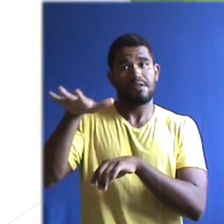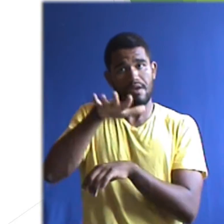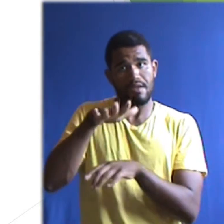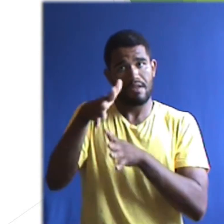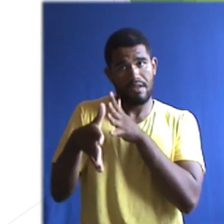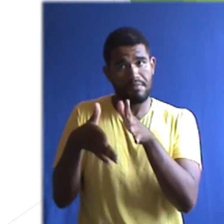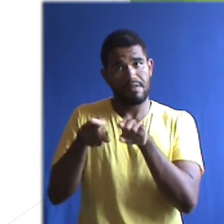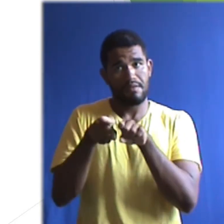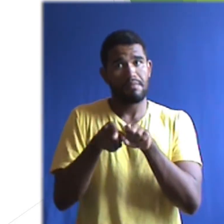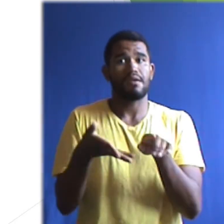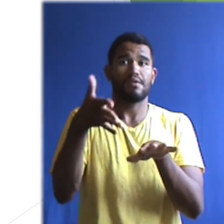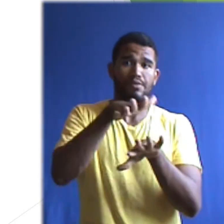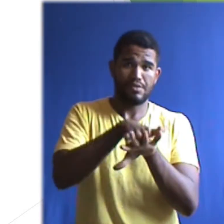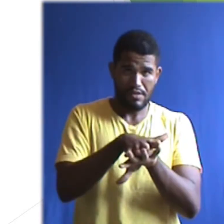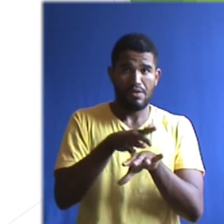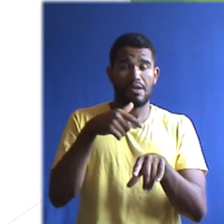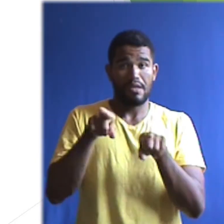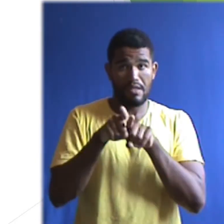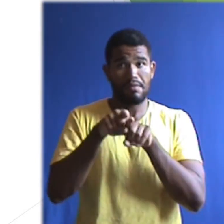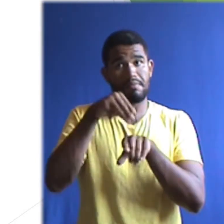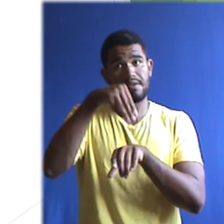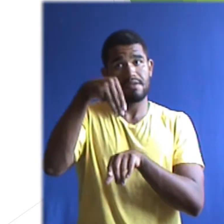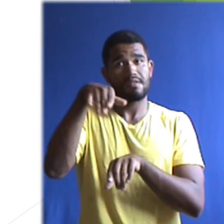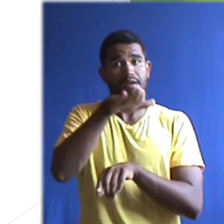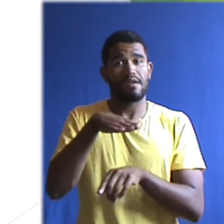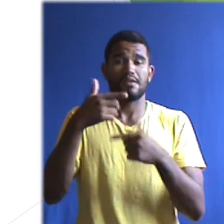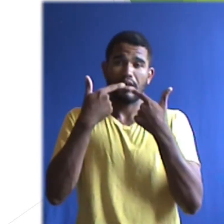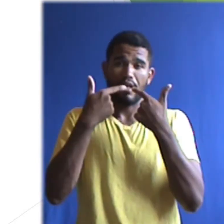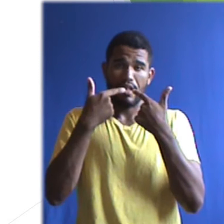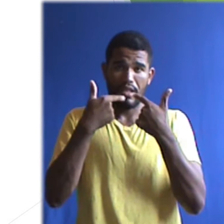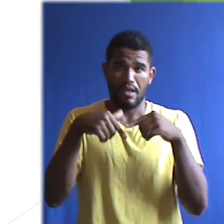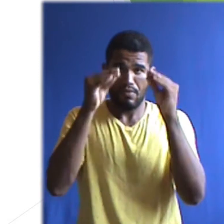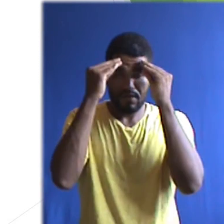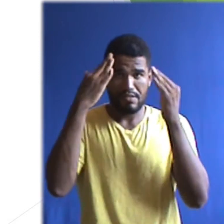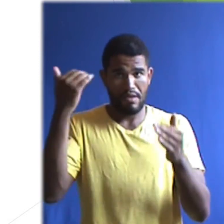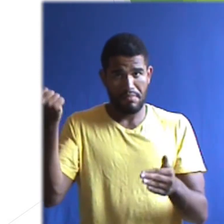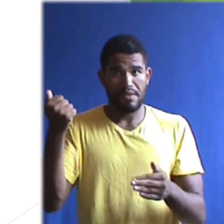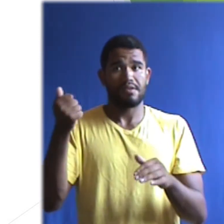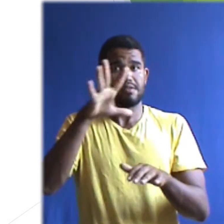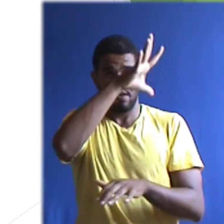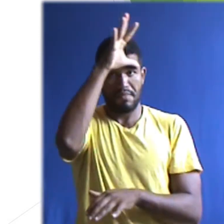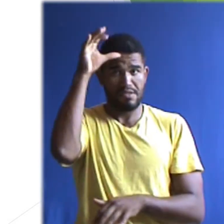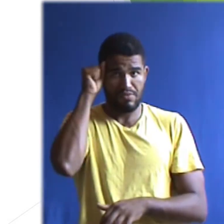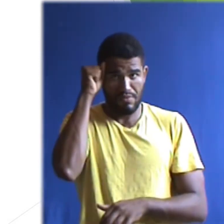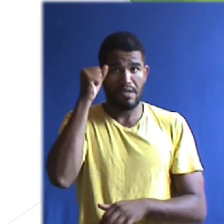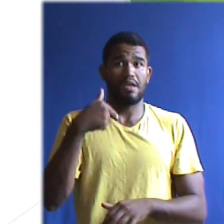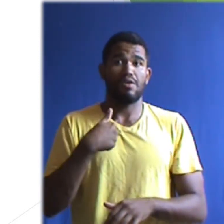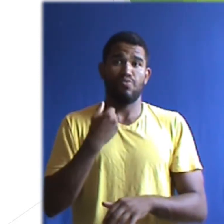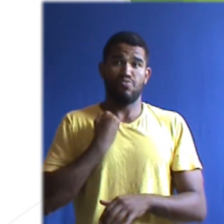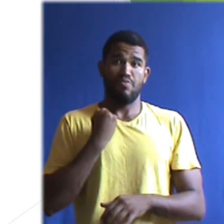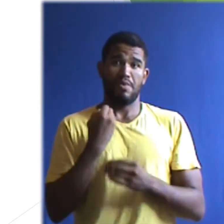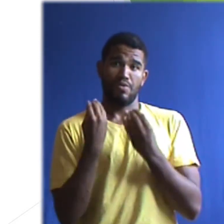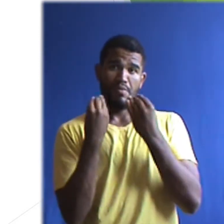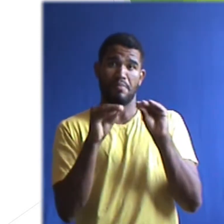Libras e sou mestre em Linguagens e Saberes da Amazônia. Eu estou deixando aqui o meu telefone de contato para que